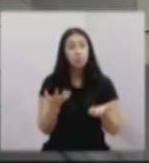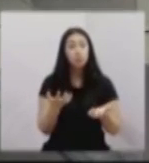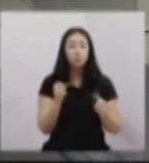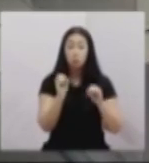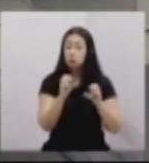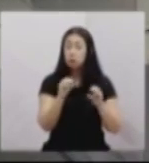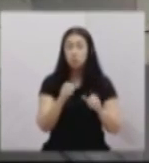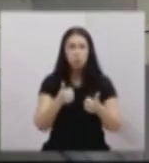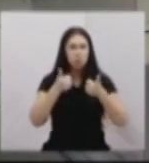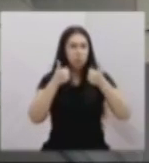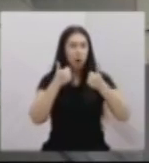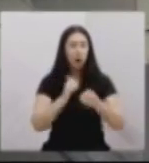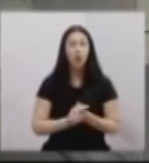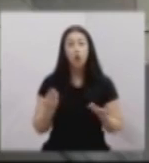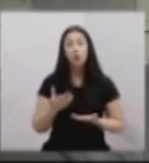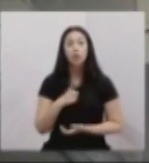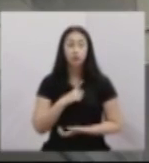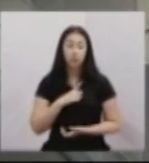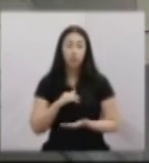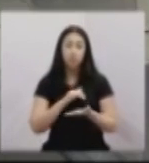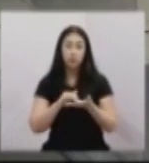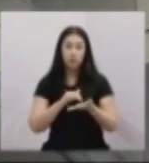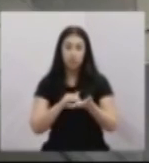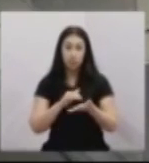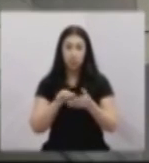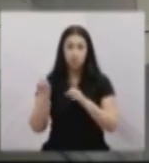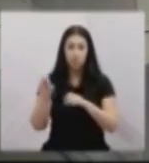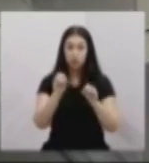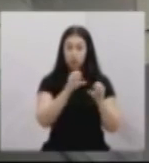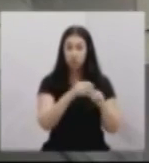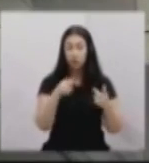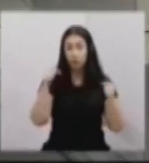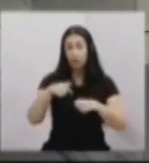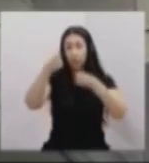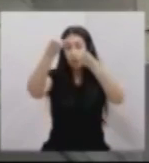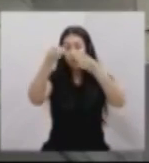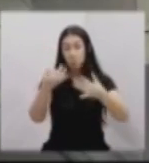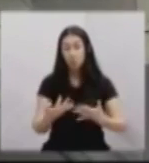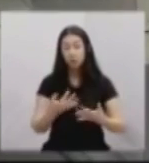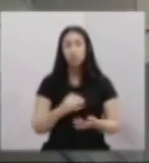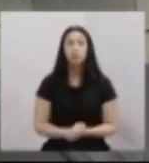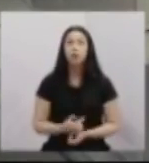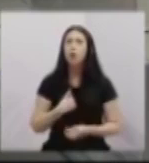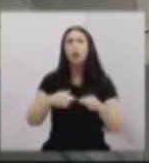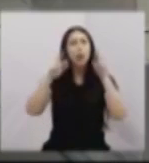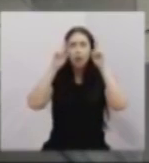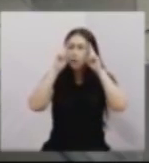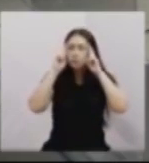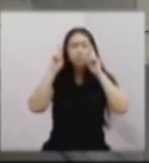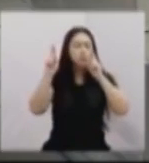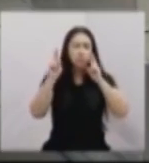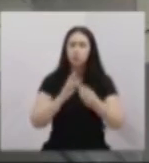educação. Hoje nós tivemos a secretária de Educação fazendo a sua explanação, respeito à